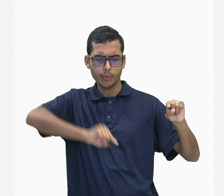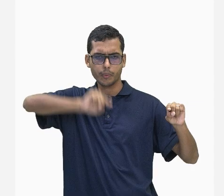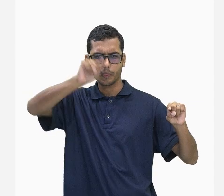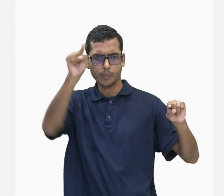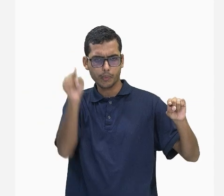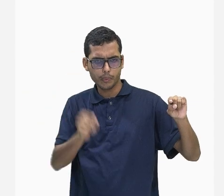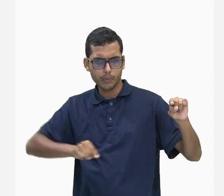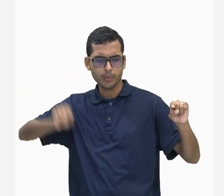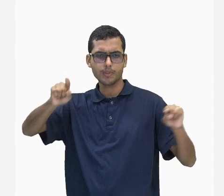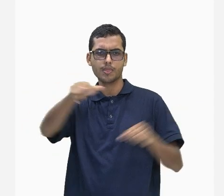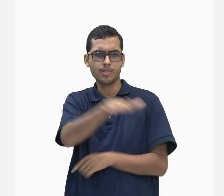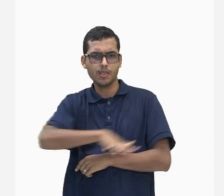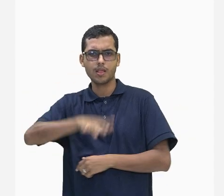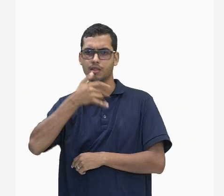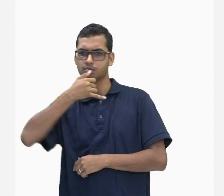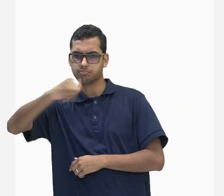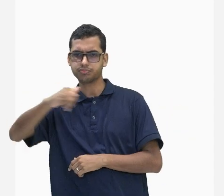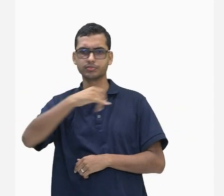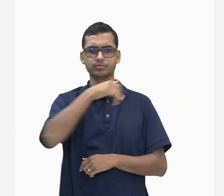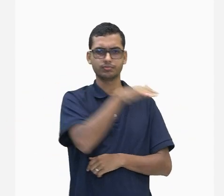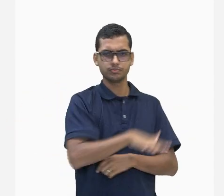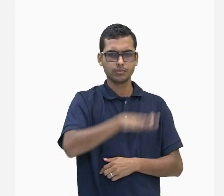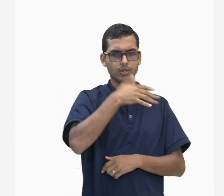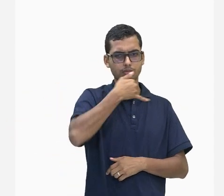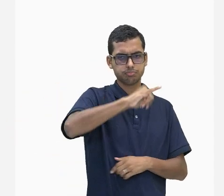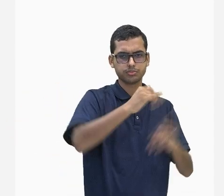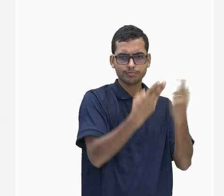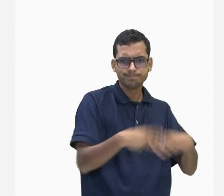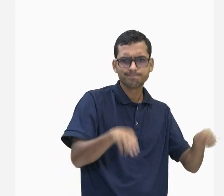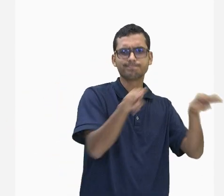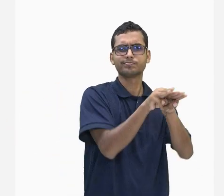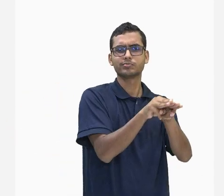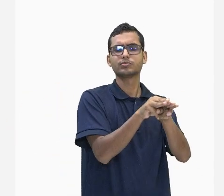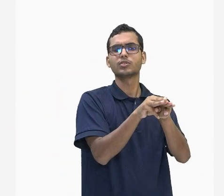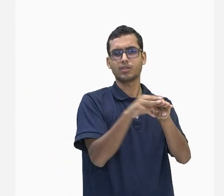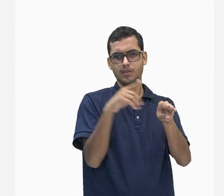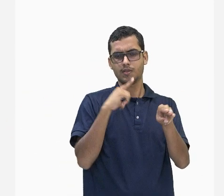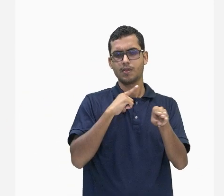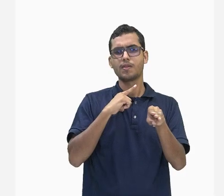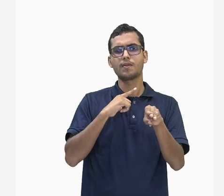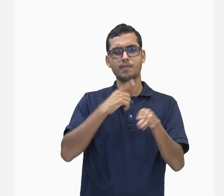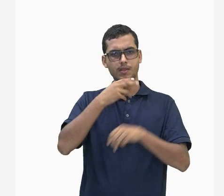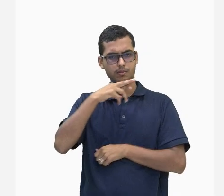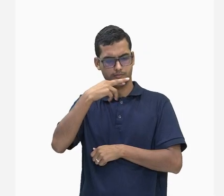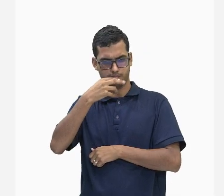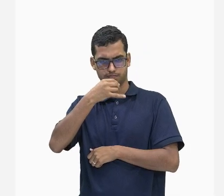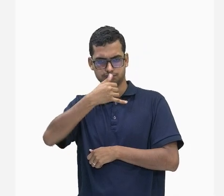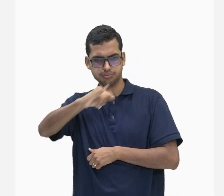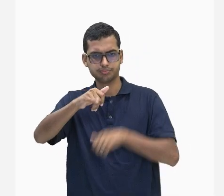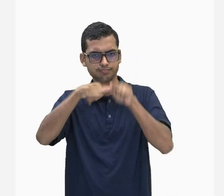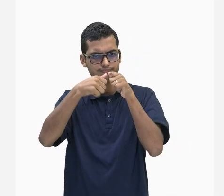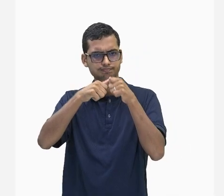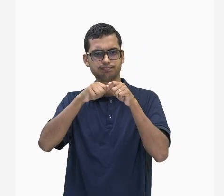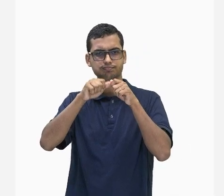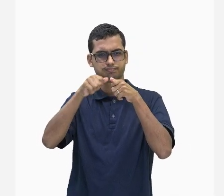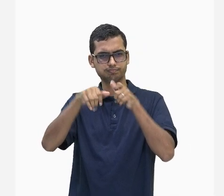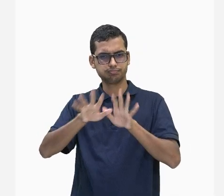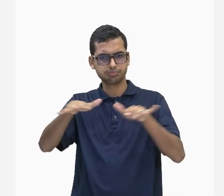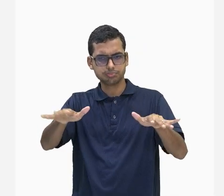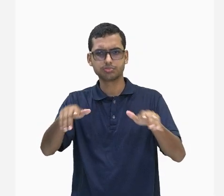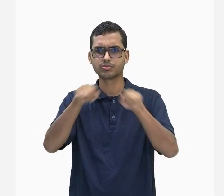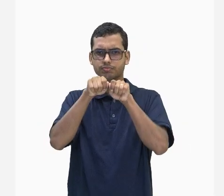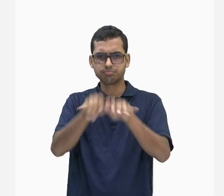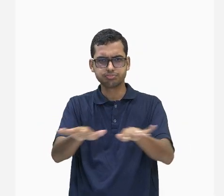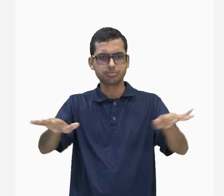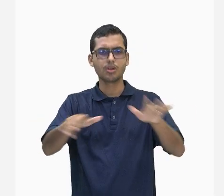campos elétricos e campos magnéticos, que se propagam aí no espaço, transportando energia, ainda que no vácuo. O